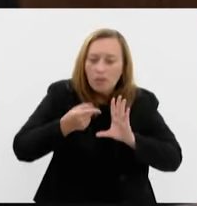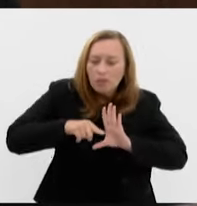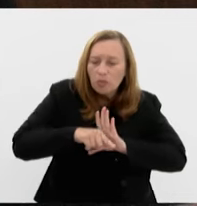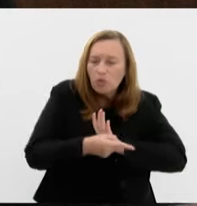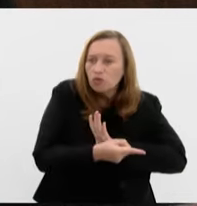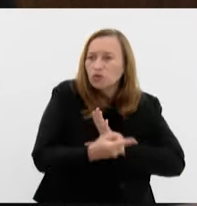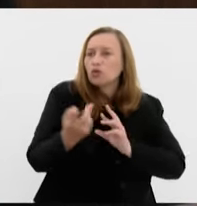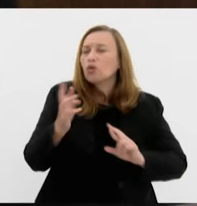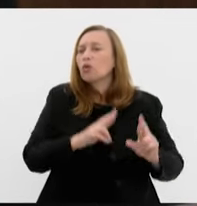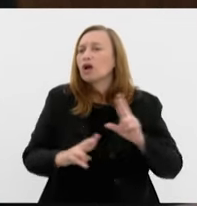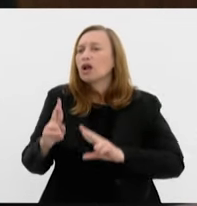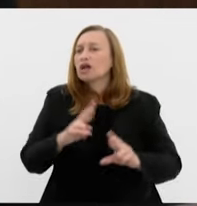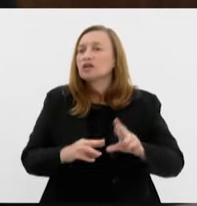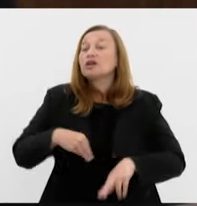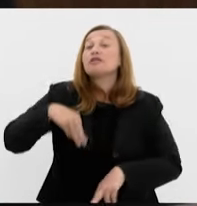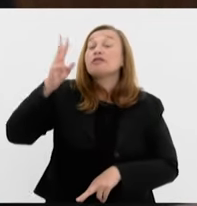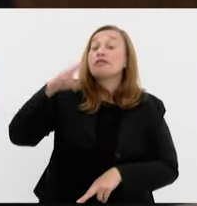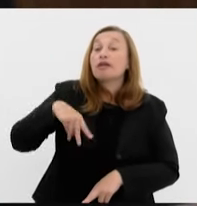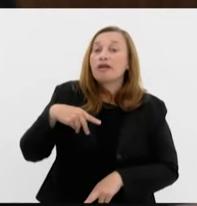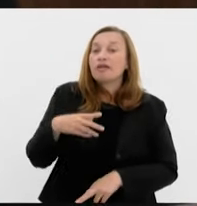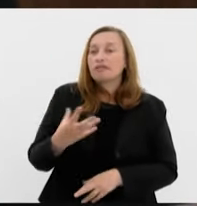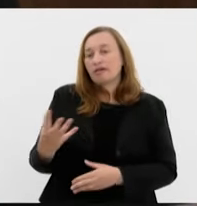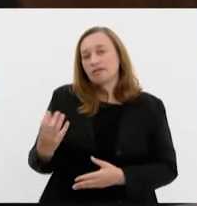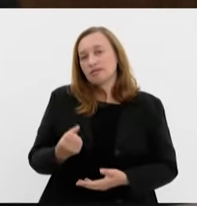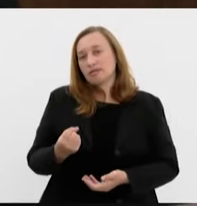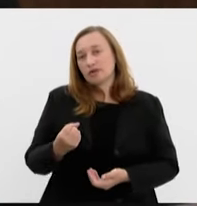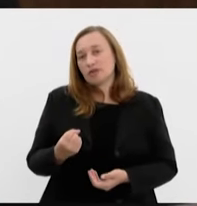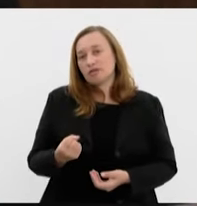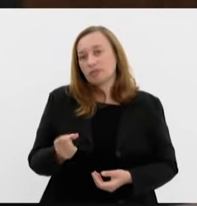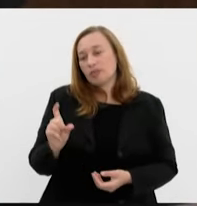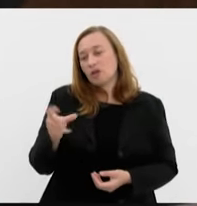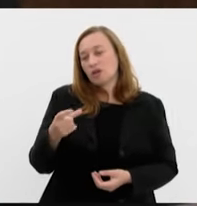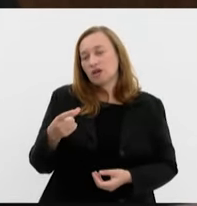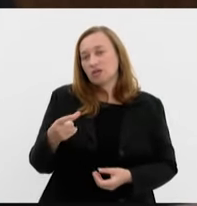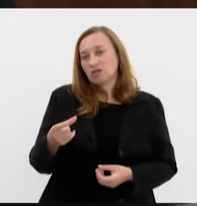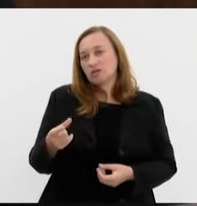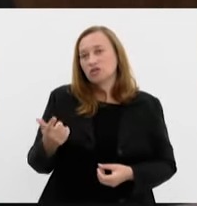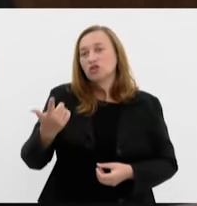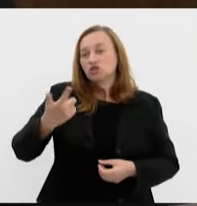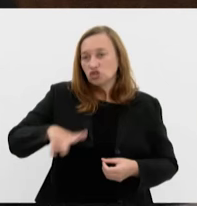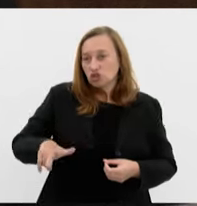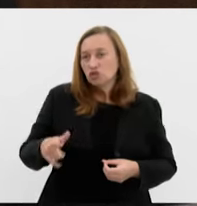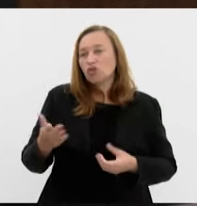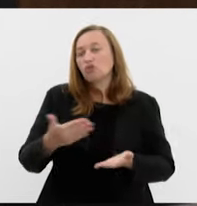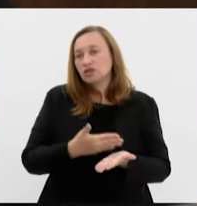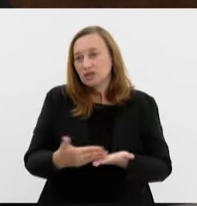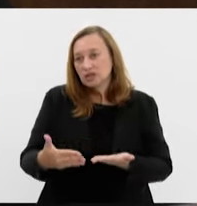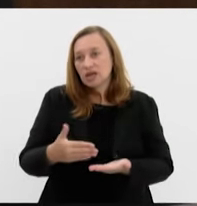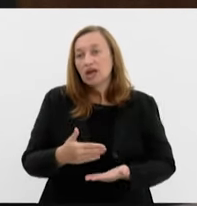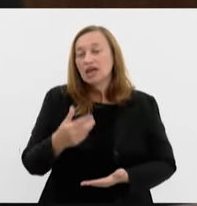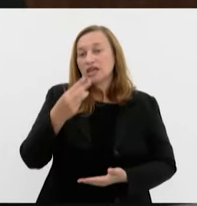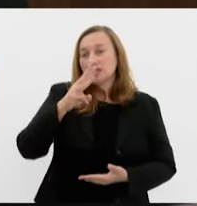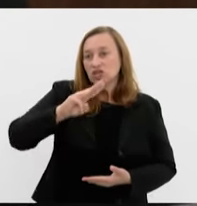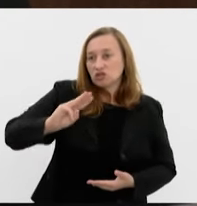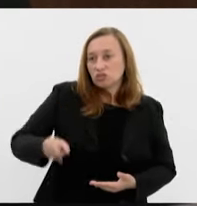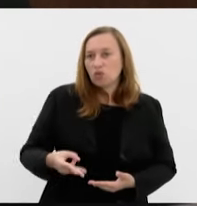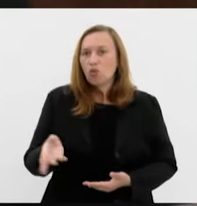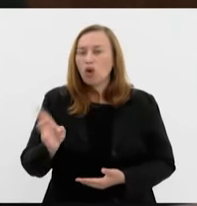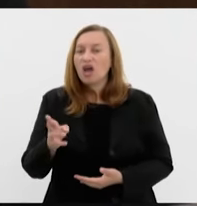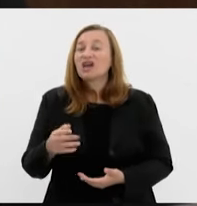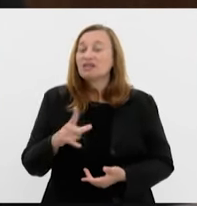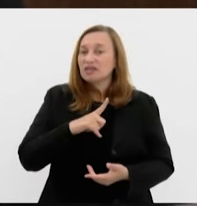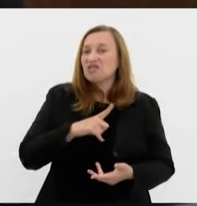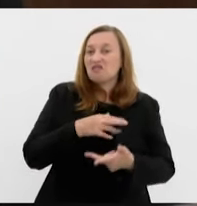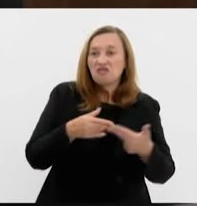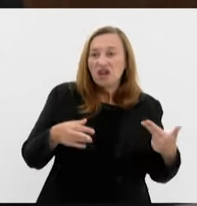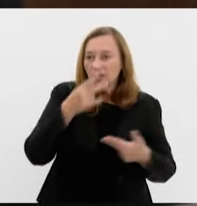relação a quem está recebendo esse cartão recomeçar no valor de R 3.000 porque tem muita gente